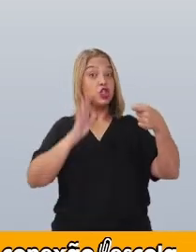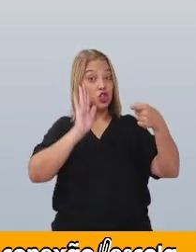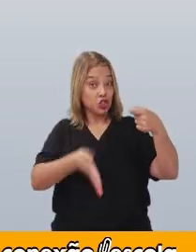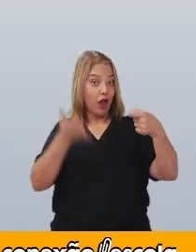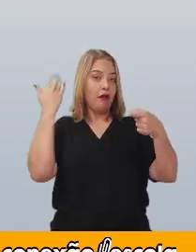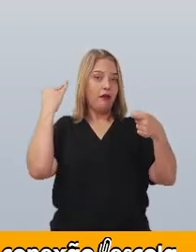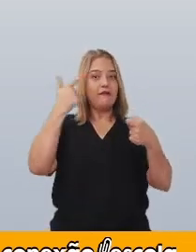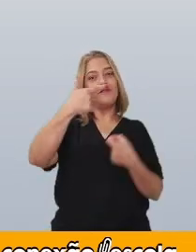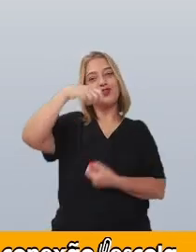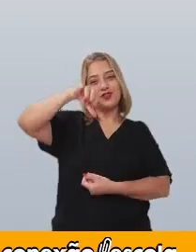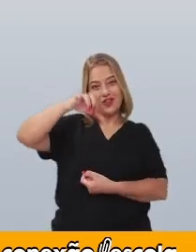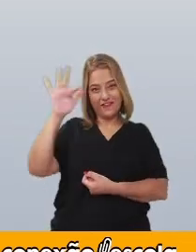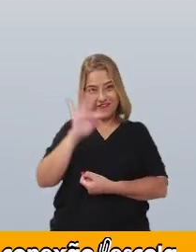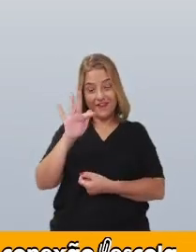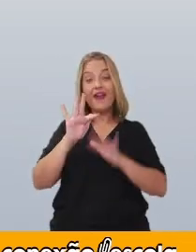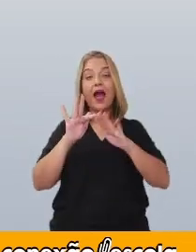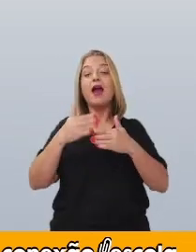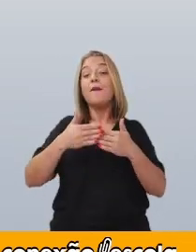bissexto será em